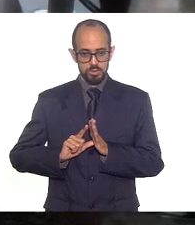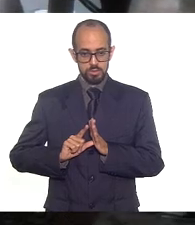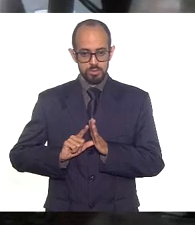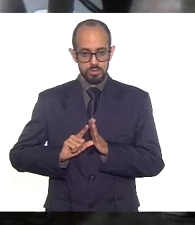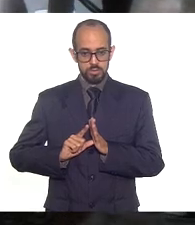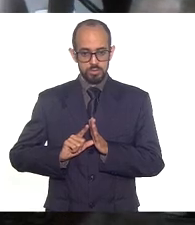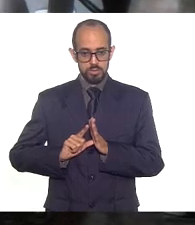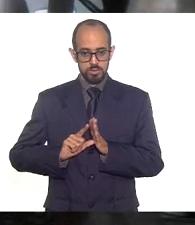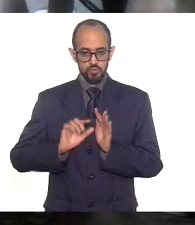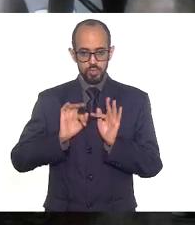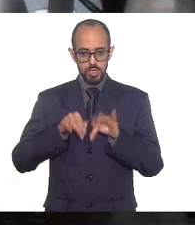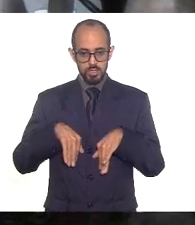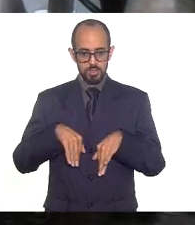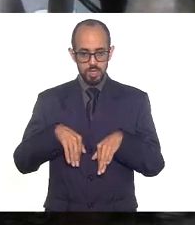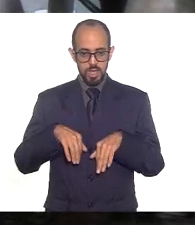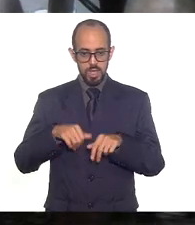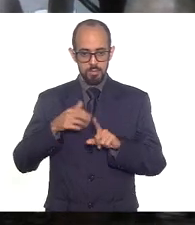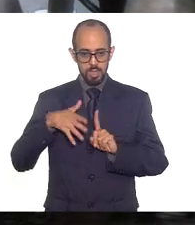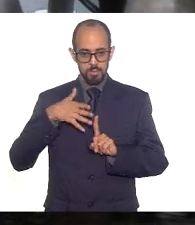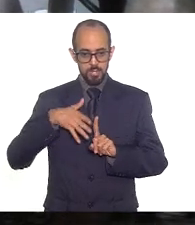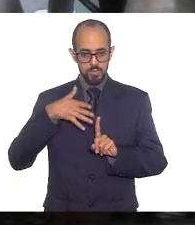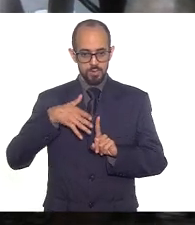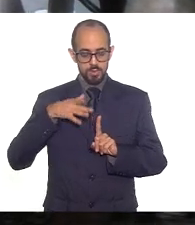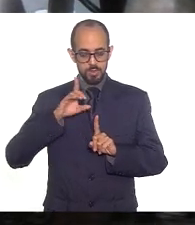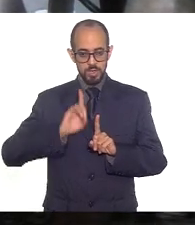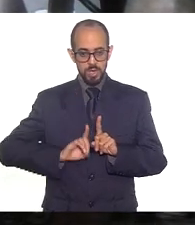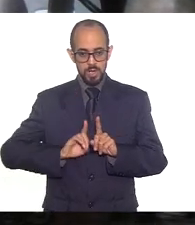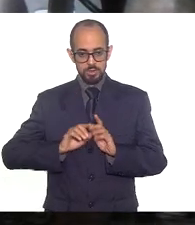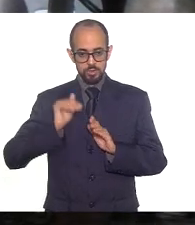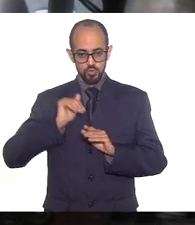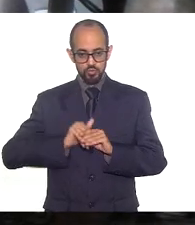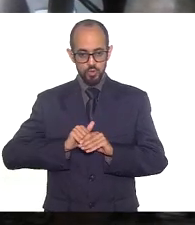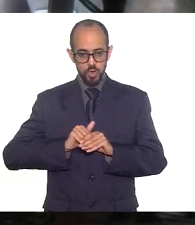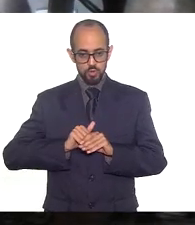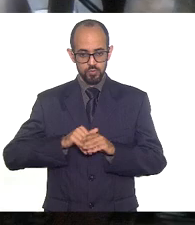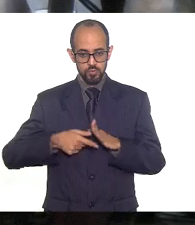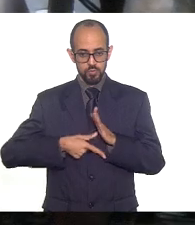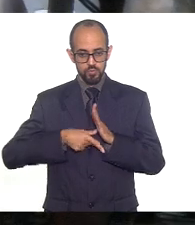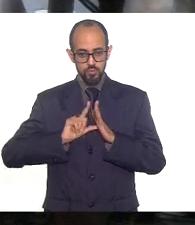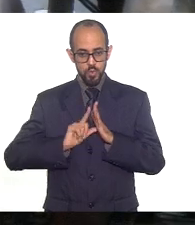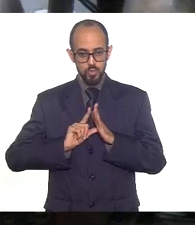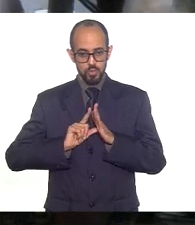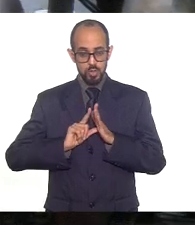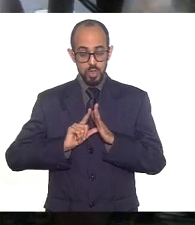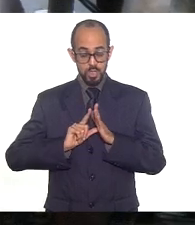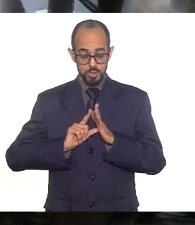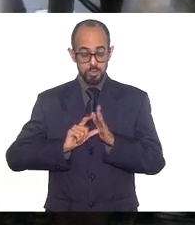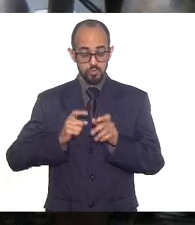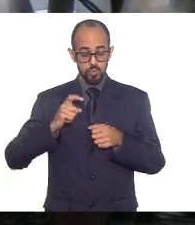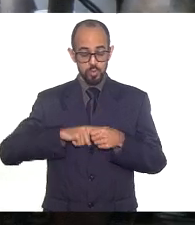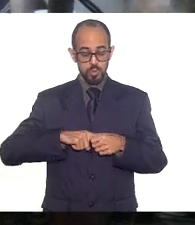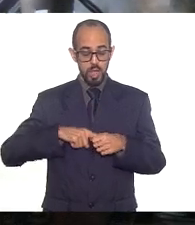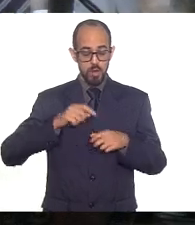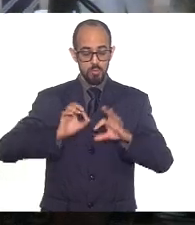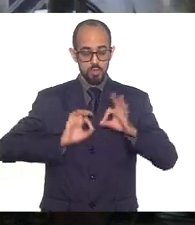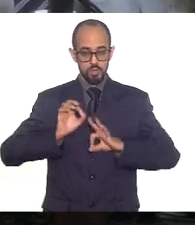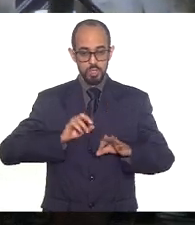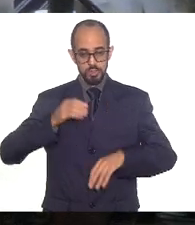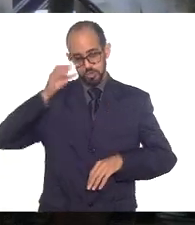antes de encerrar de dar uma palavra para declaração de voto vamos voltar o projeto a tia Ju